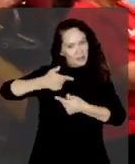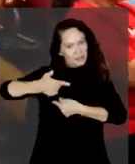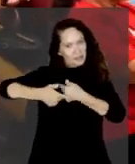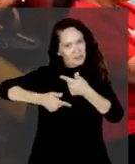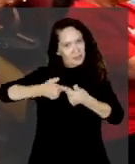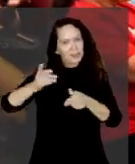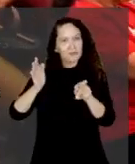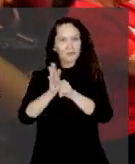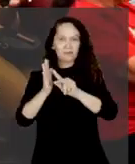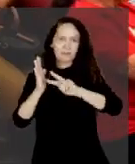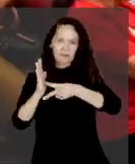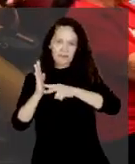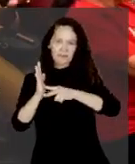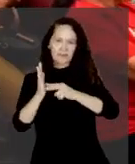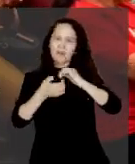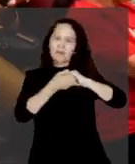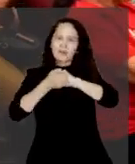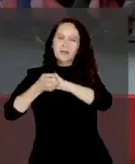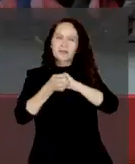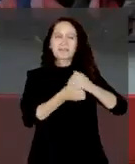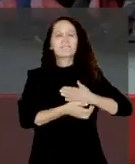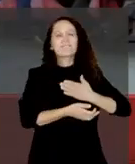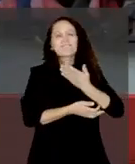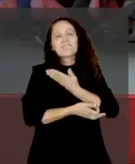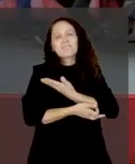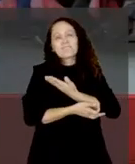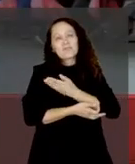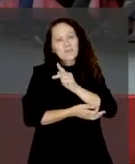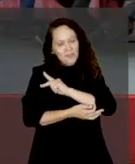e das Trabalhadoras.